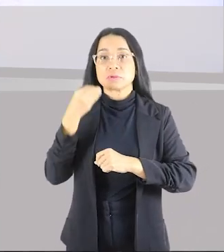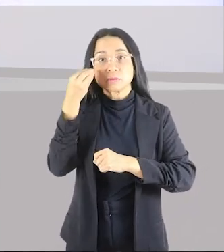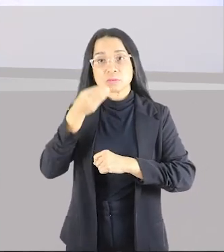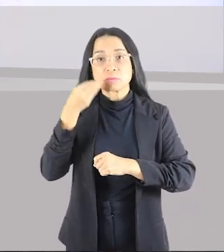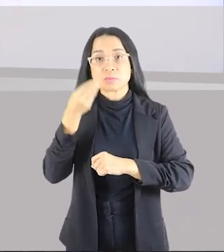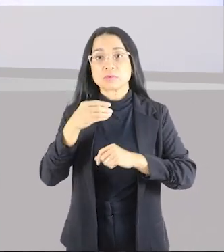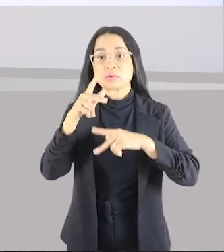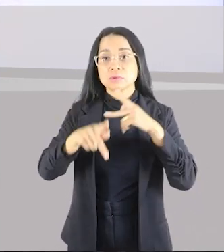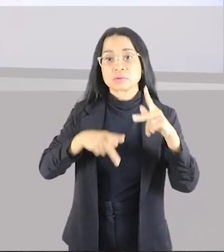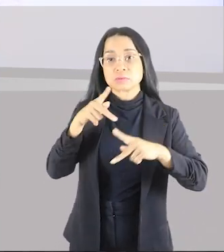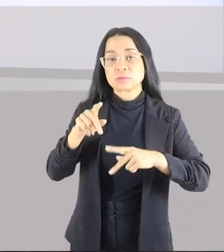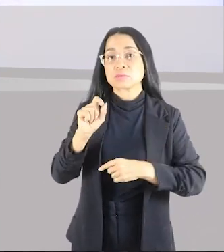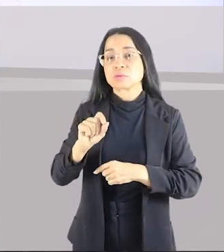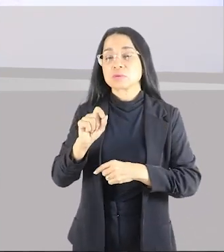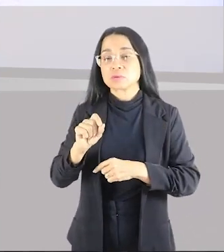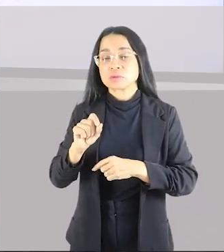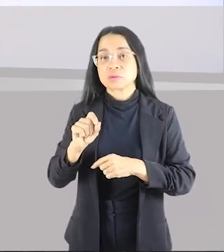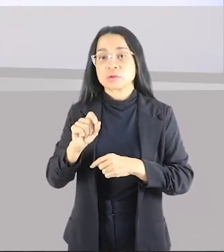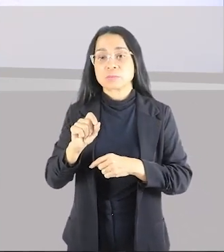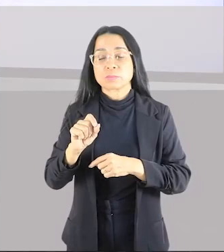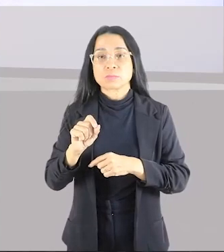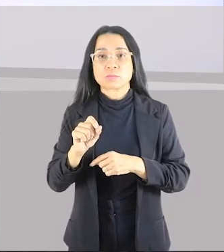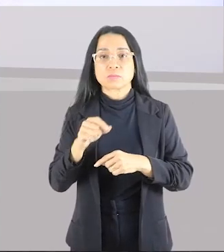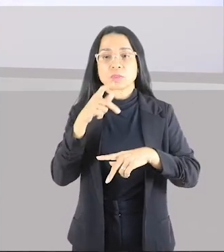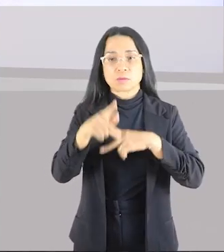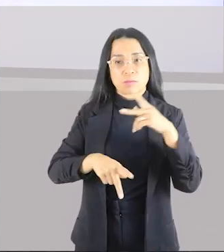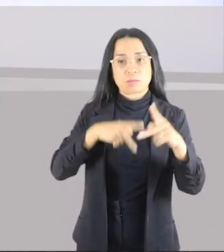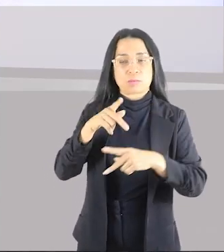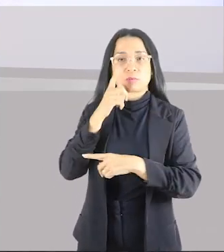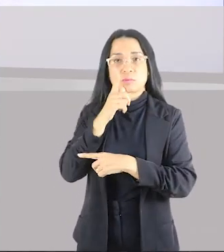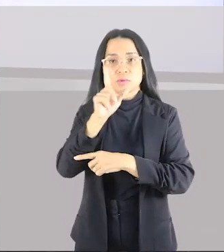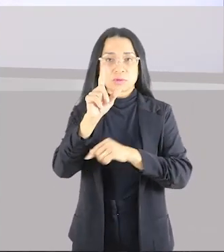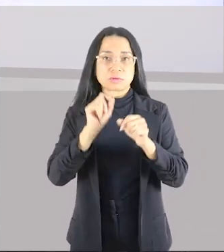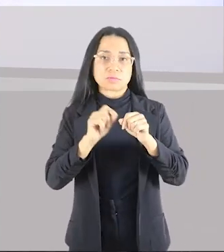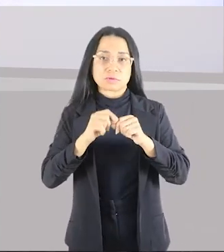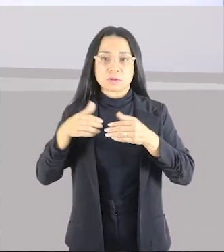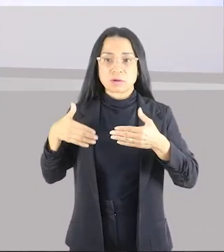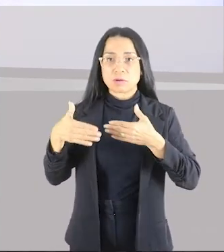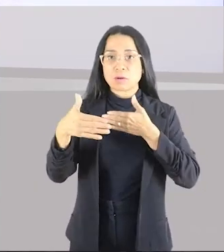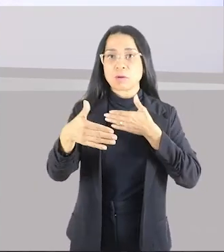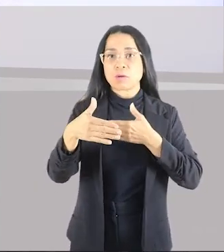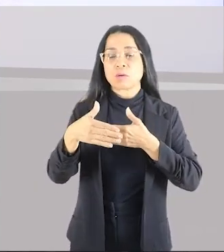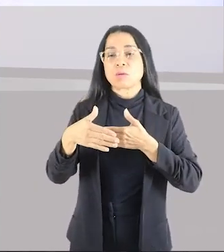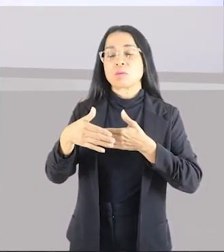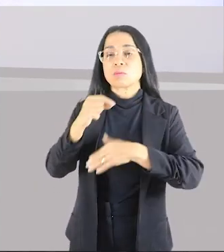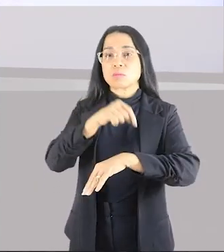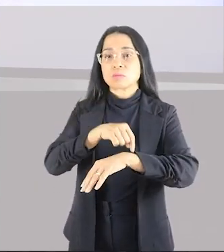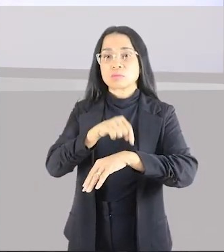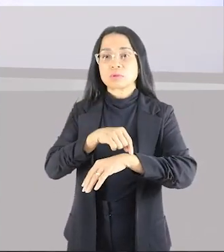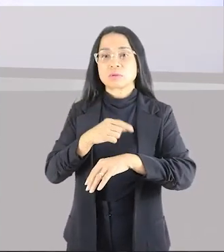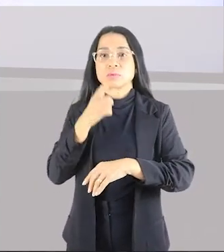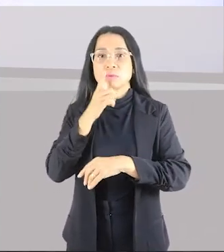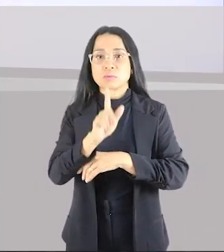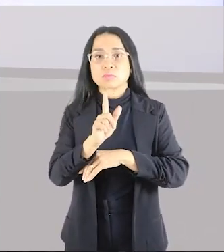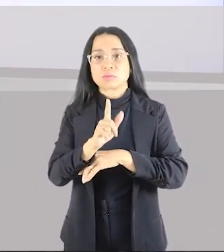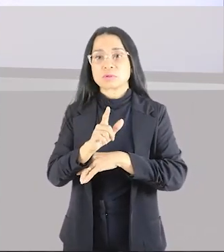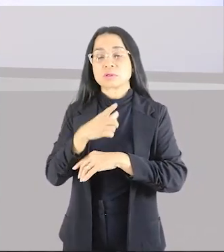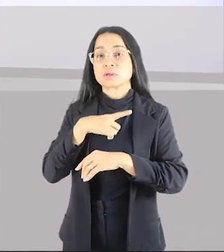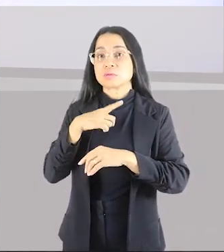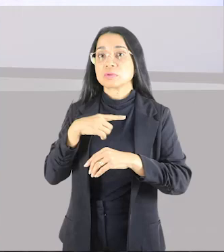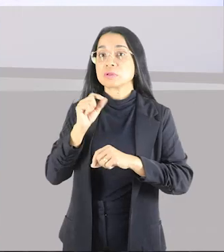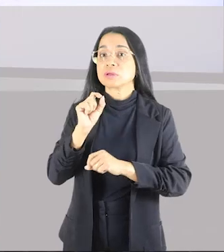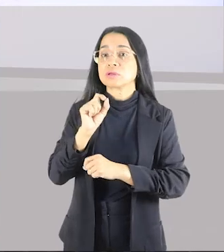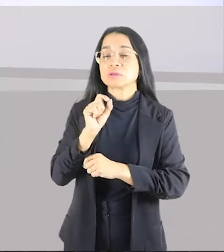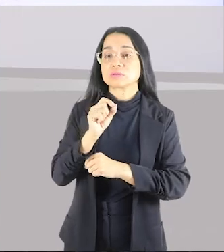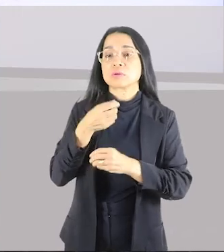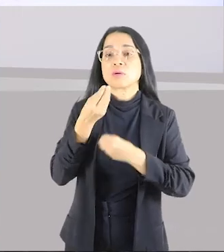população, daquilo que o povo conseguiu fazer ao longo do tempo e que conseguiu concentrar isso como